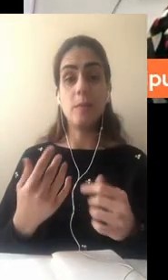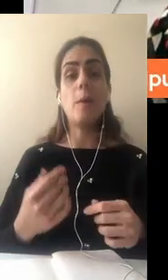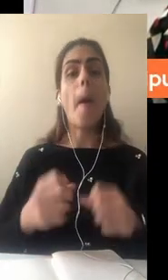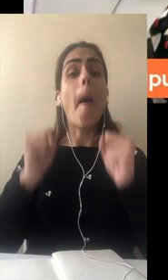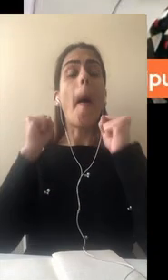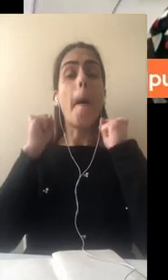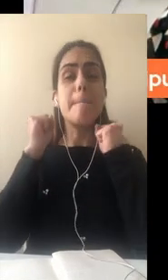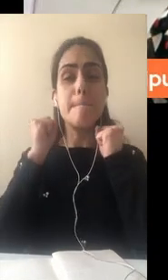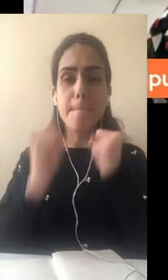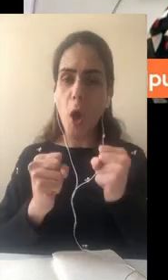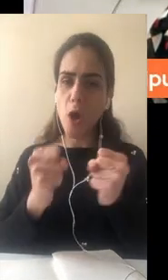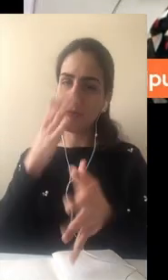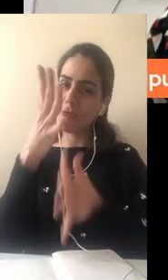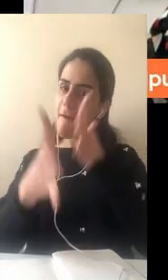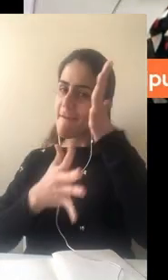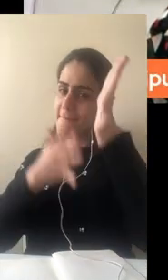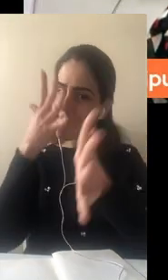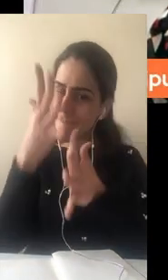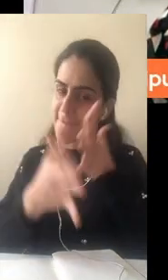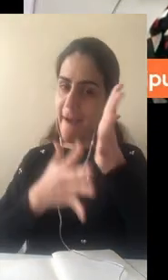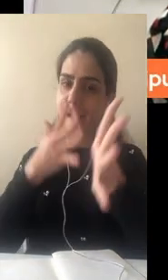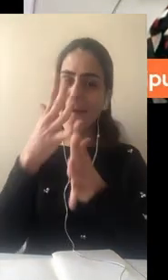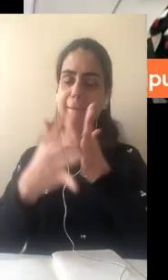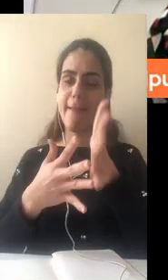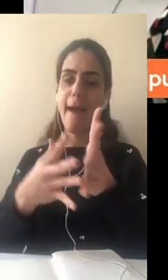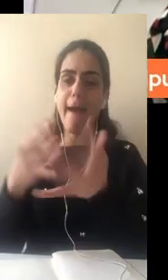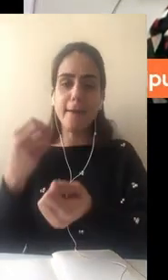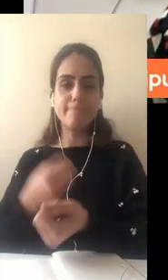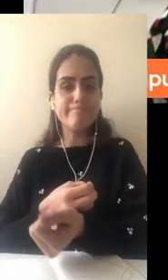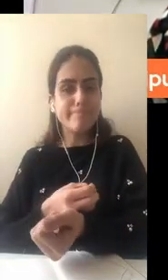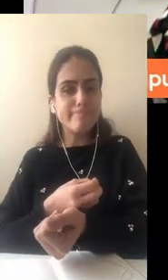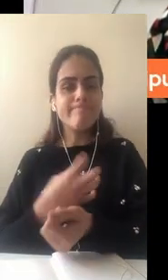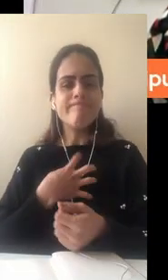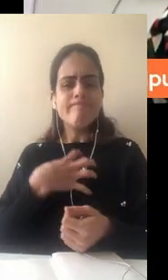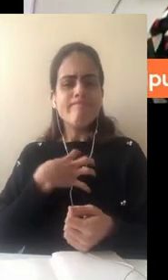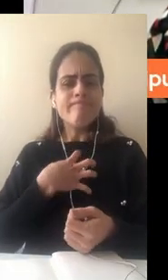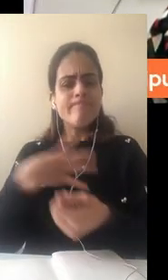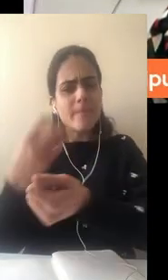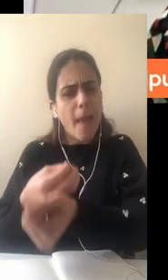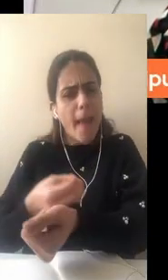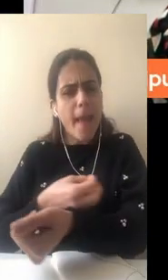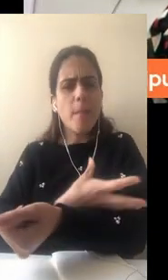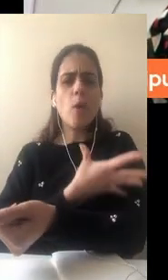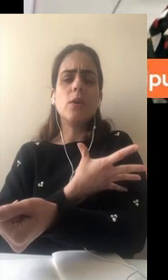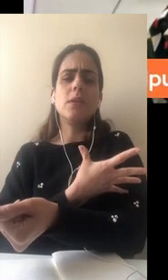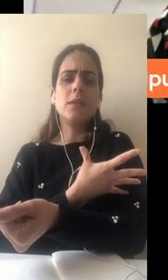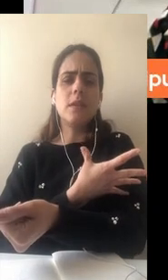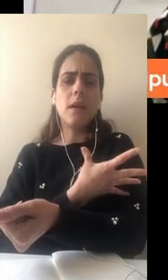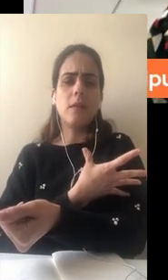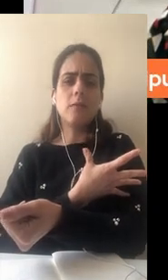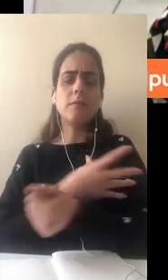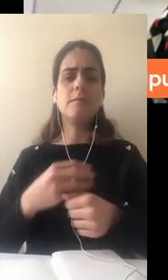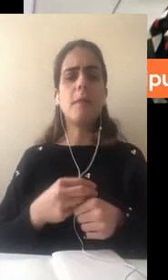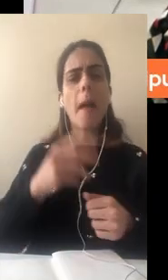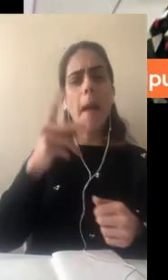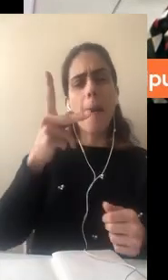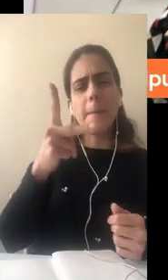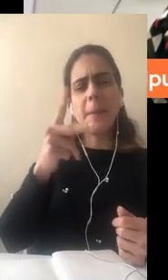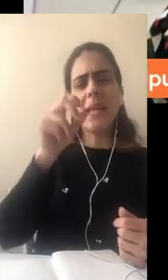afirmar que, em termos, né, psíquicos, emocionais,